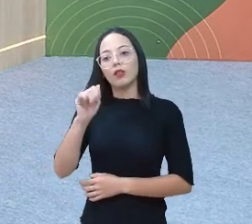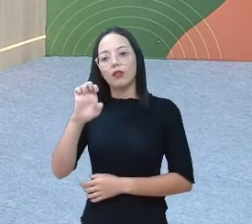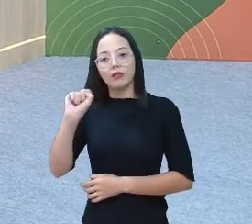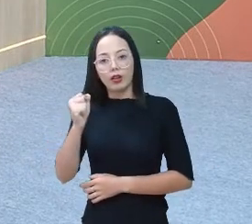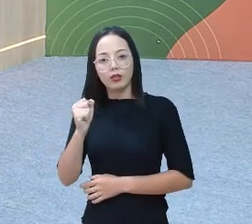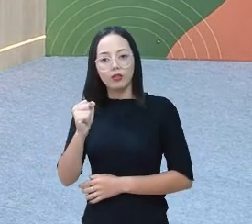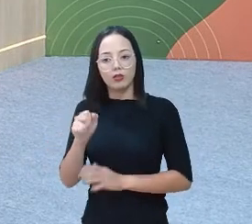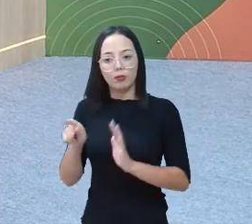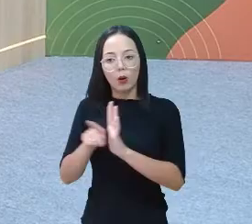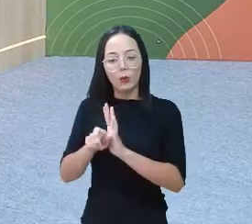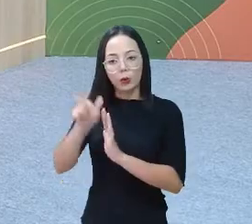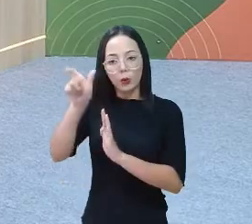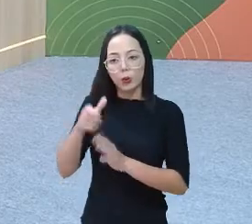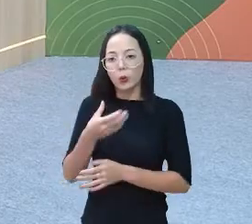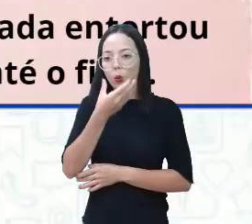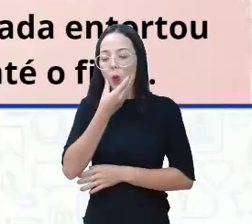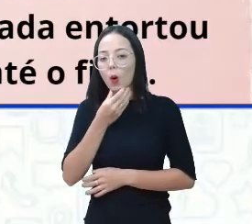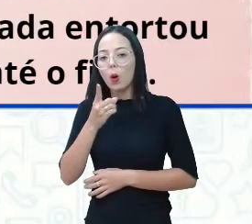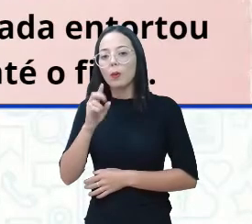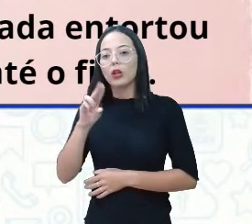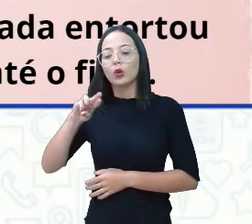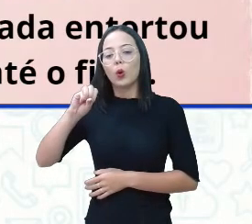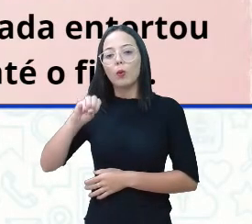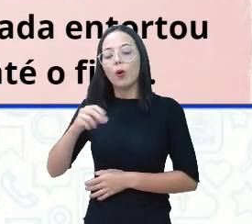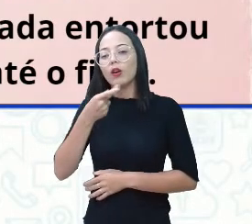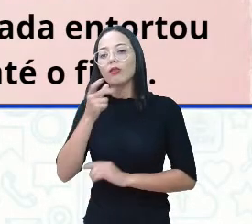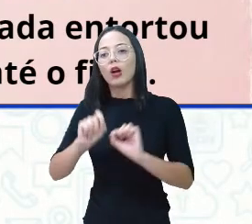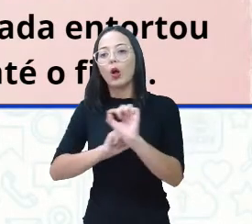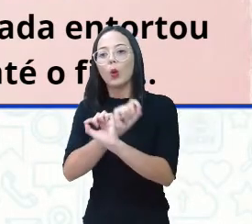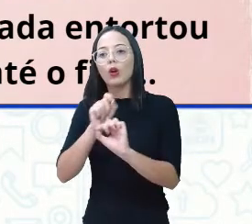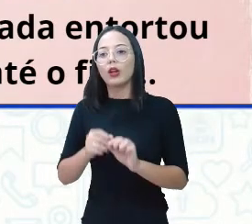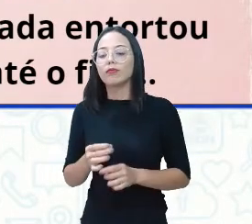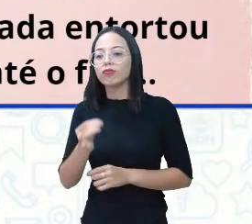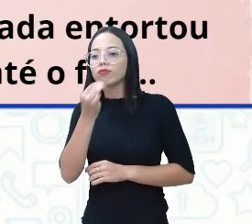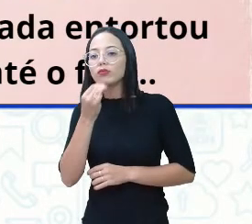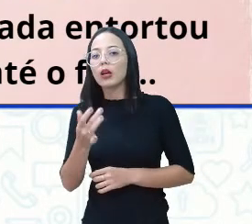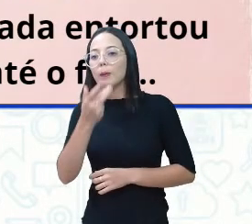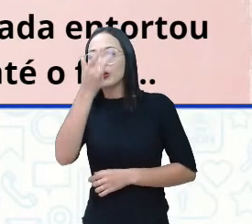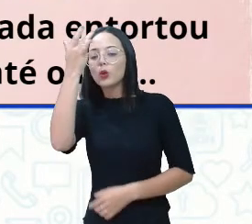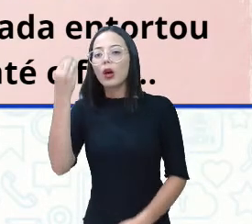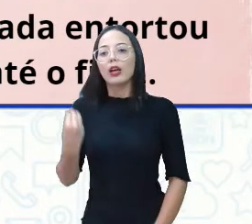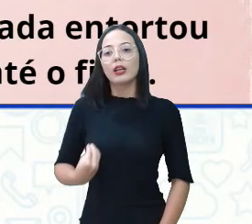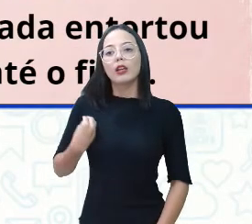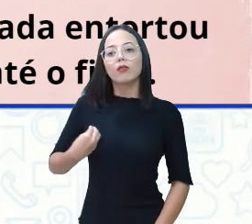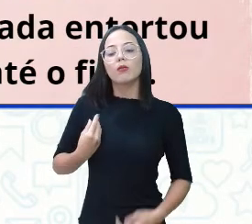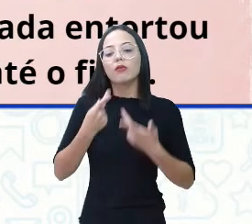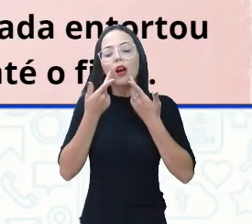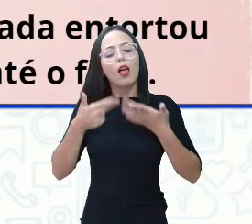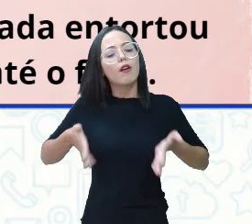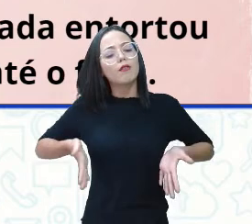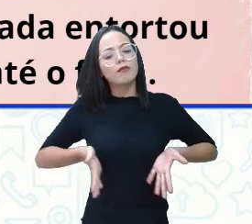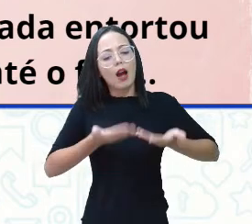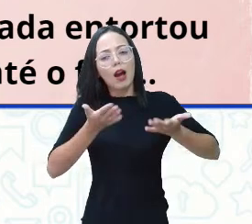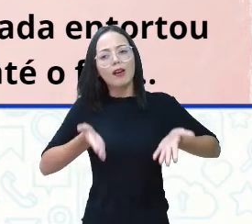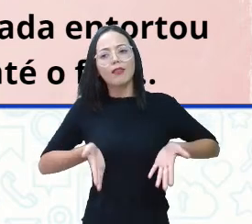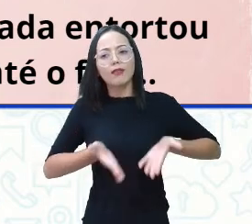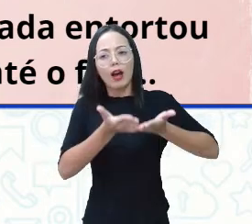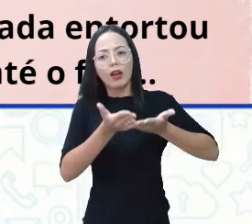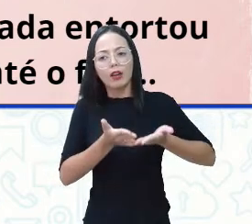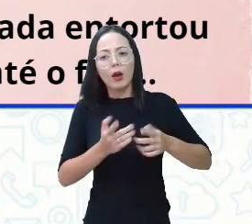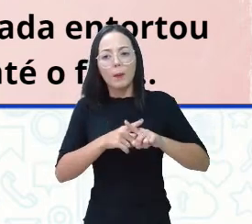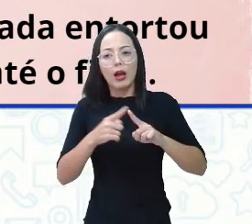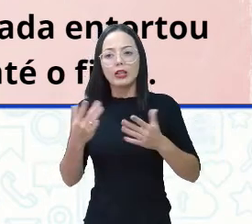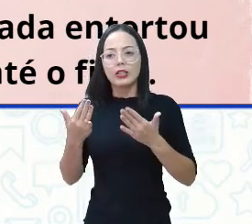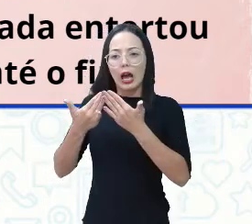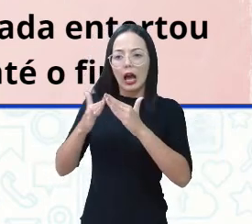Drummond, que ele fala assim: quando eu nasci, um anjo torto, desses que vivem na sombra, disse: vai, Carlos, ser gaucho na vida. As